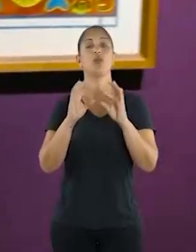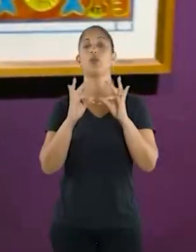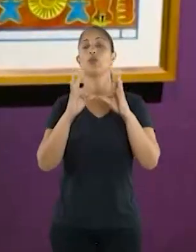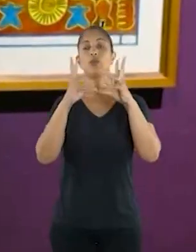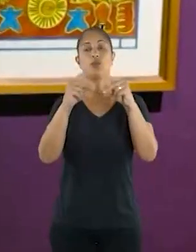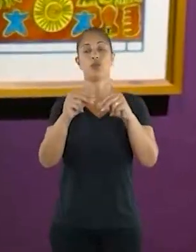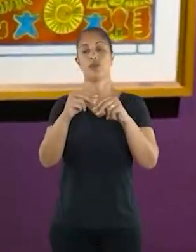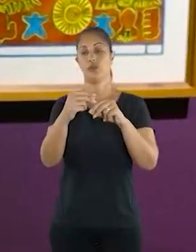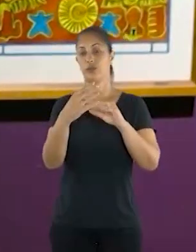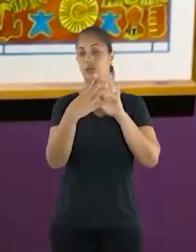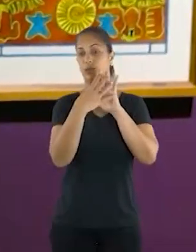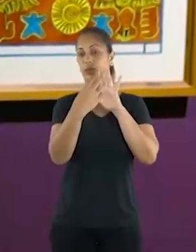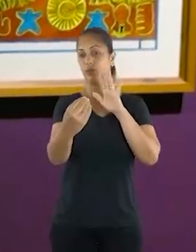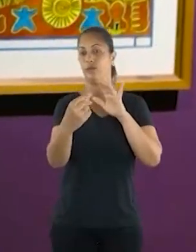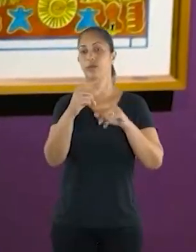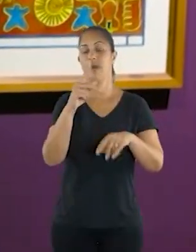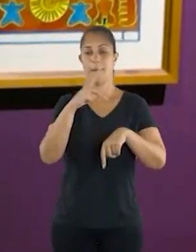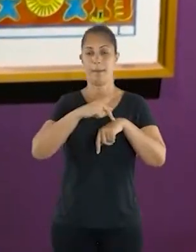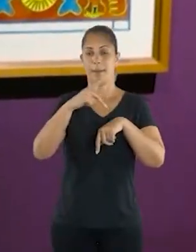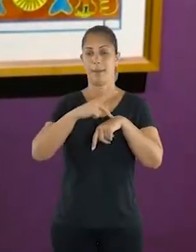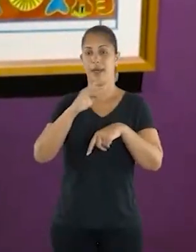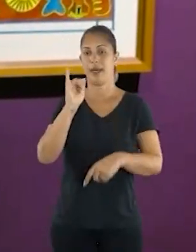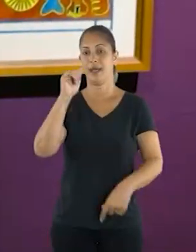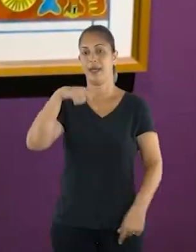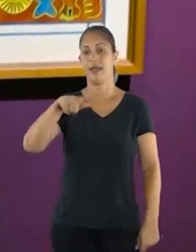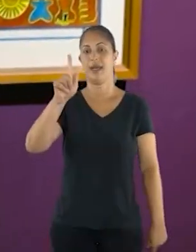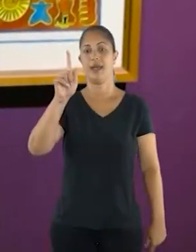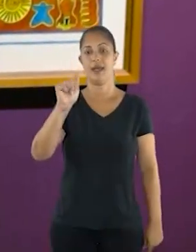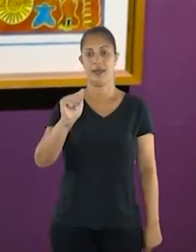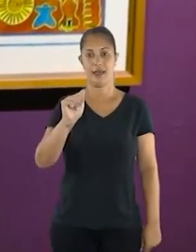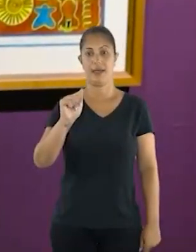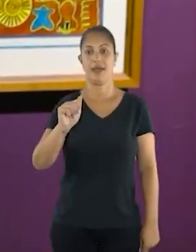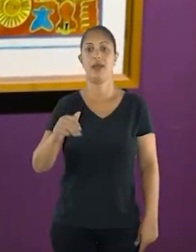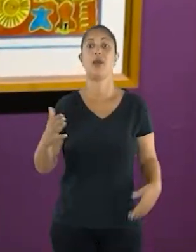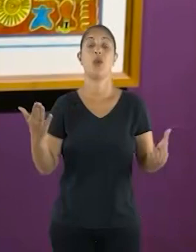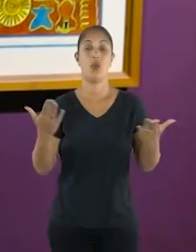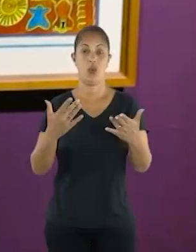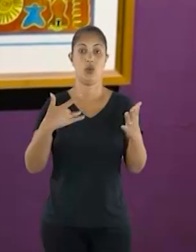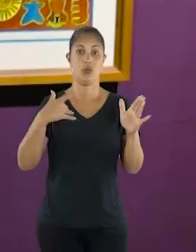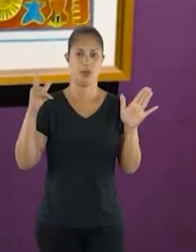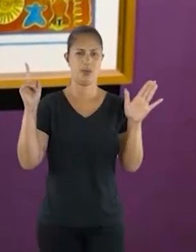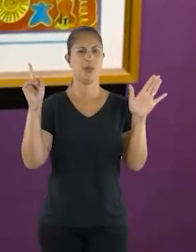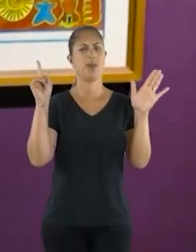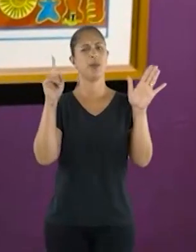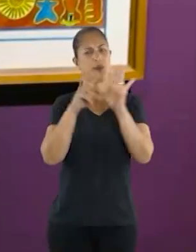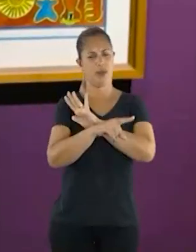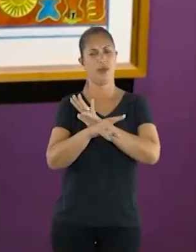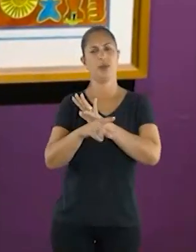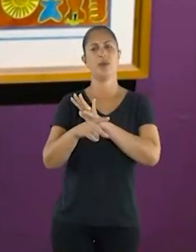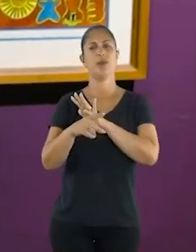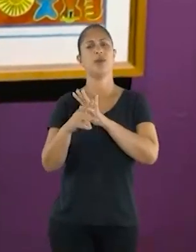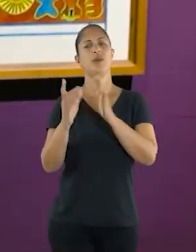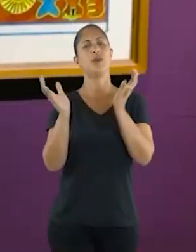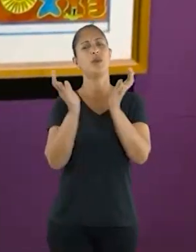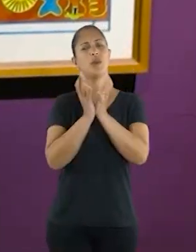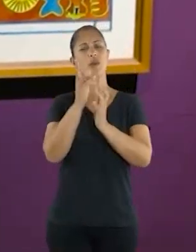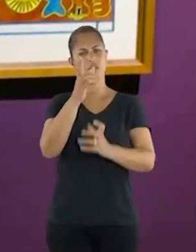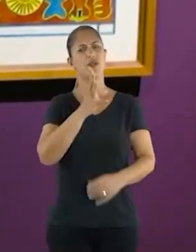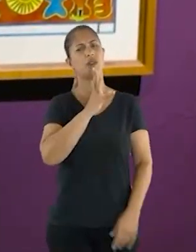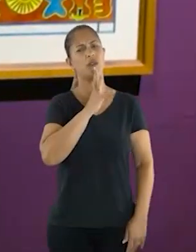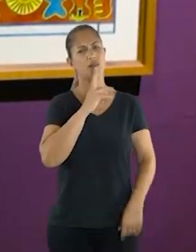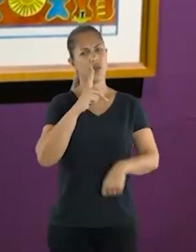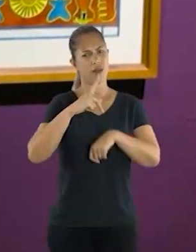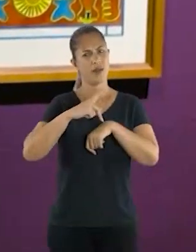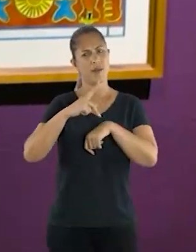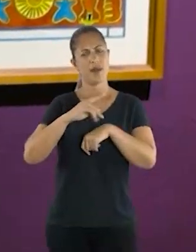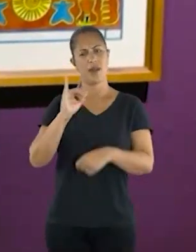todo inspirado na pedra do Ingá, que hoje eu perguntei, estava com o pessoal do Educativo, perguntei, vocês